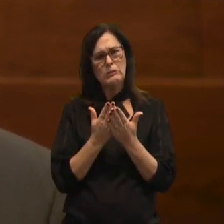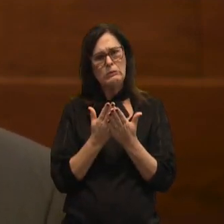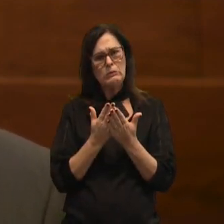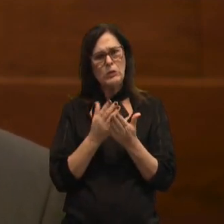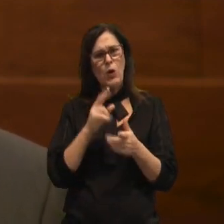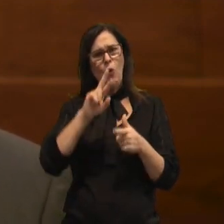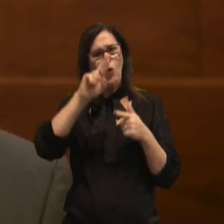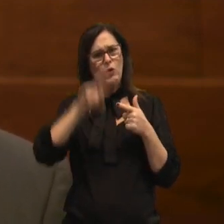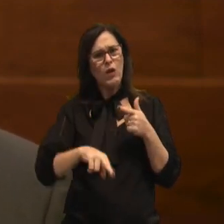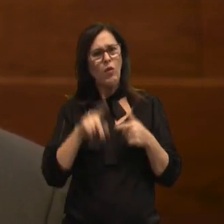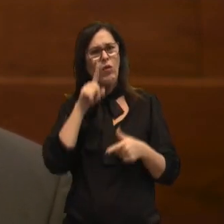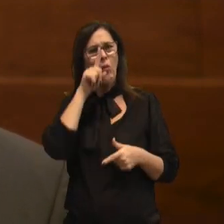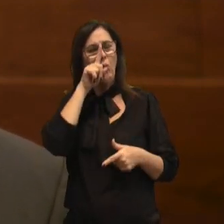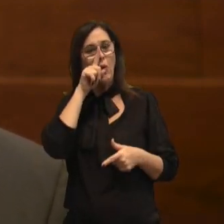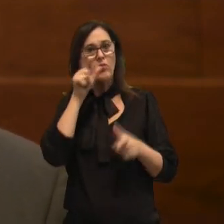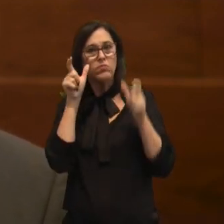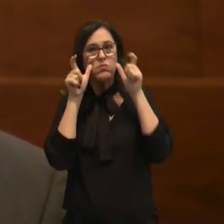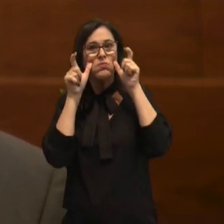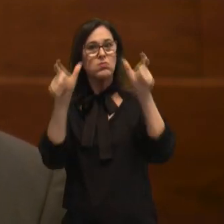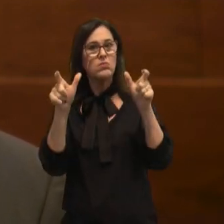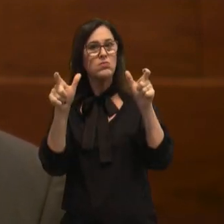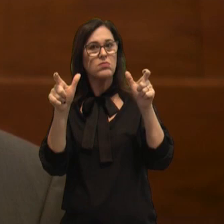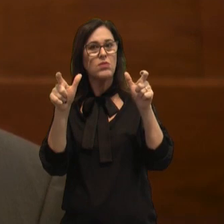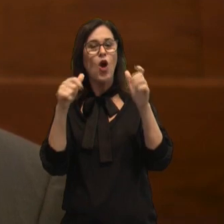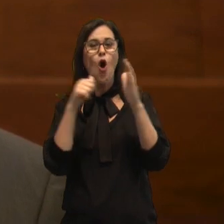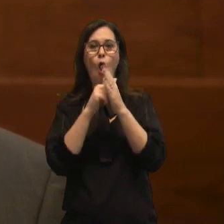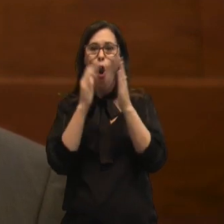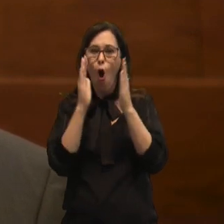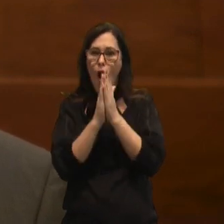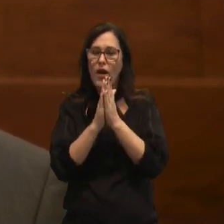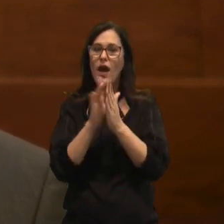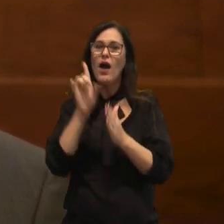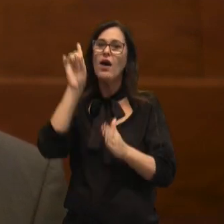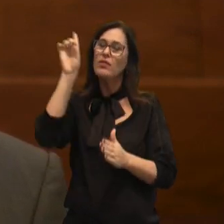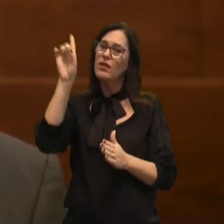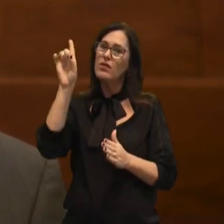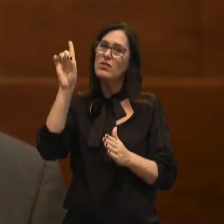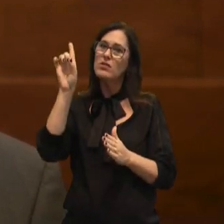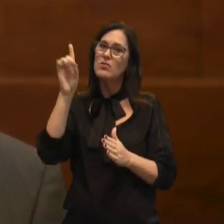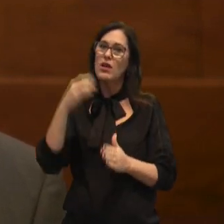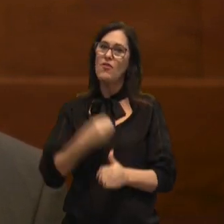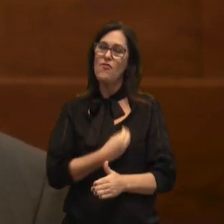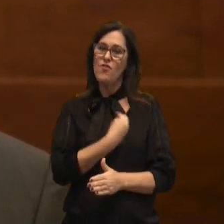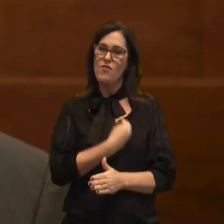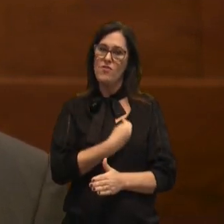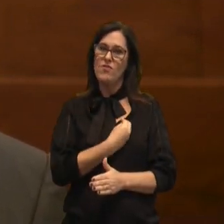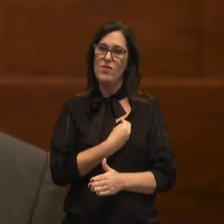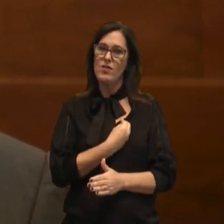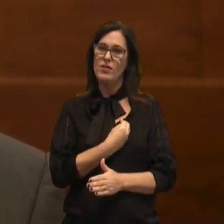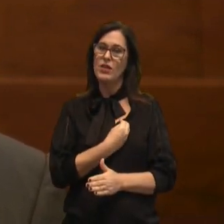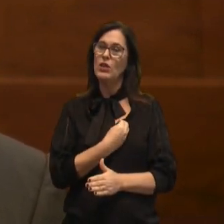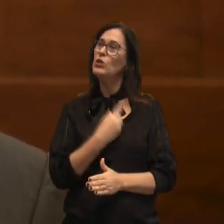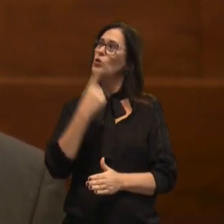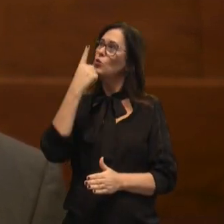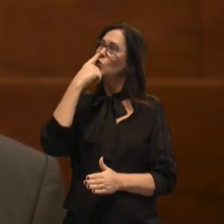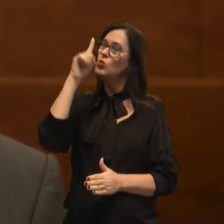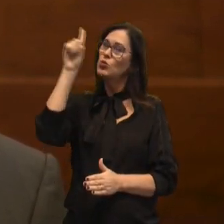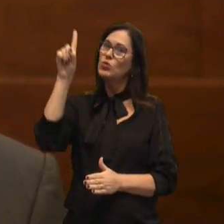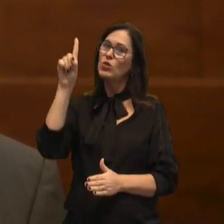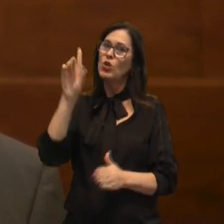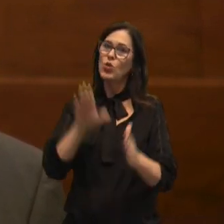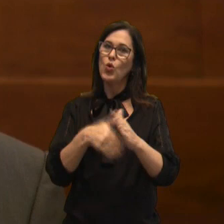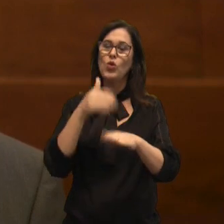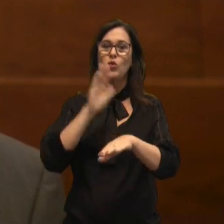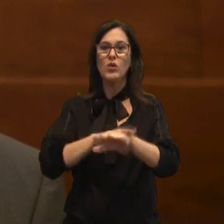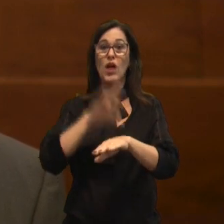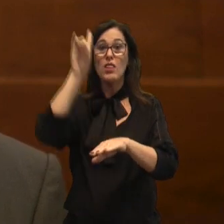perigosos que devemos estar atentos e devemos orar ao Senhor para que possamos viver uma vida na presença dEle em todo o